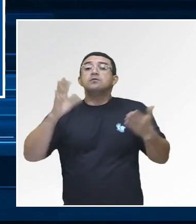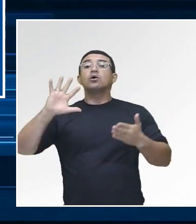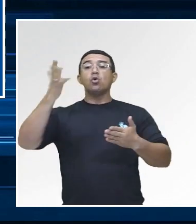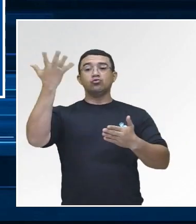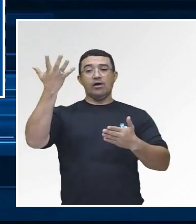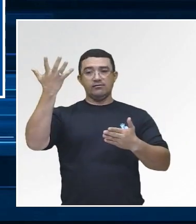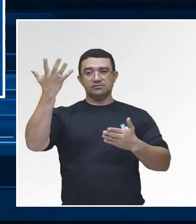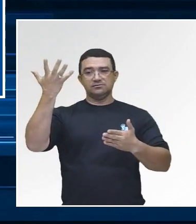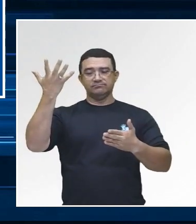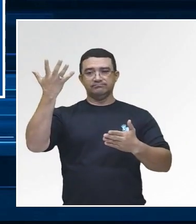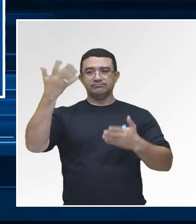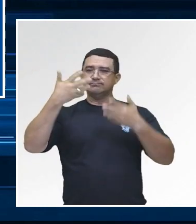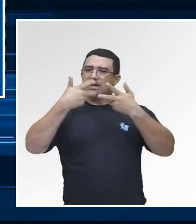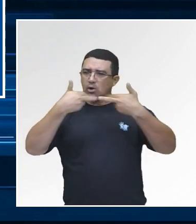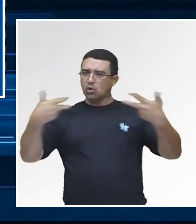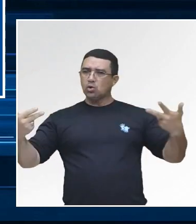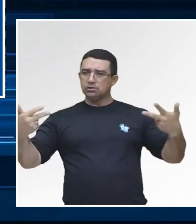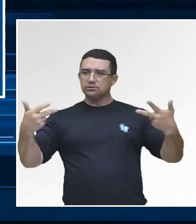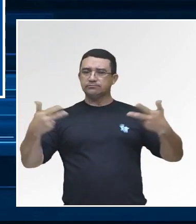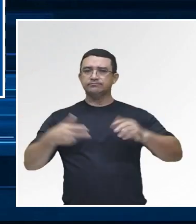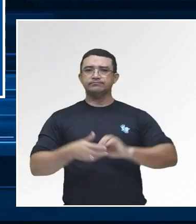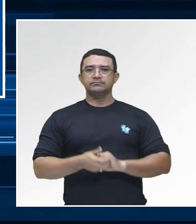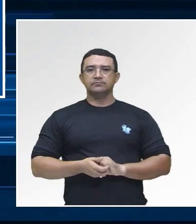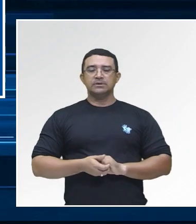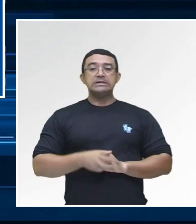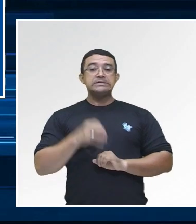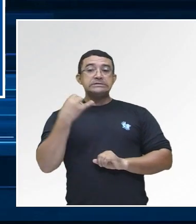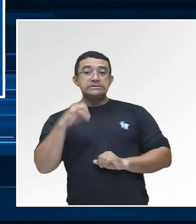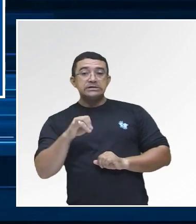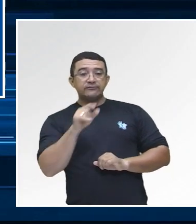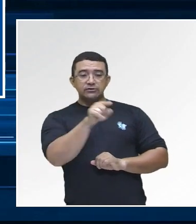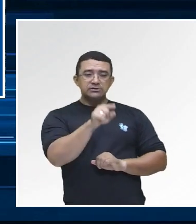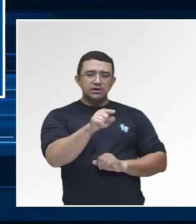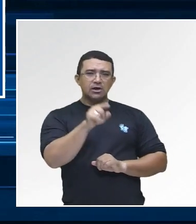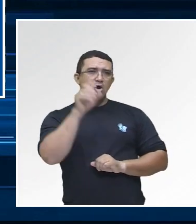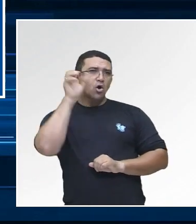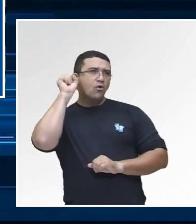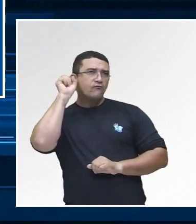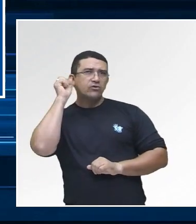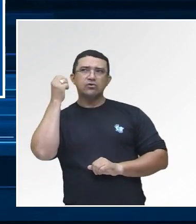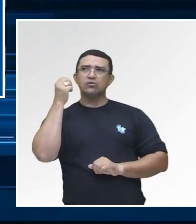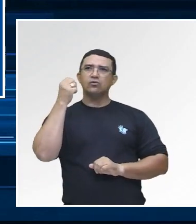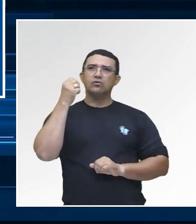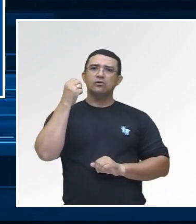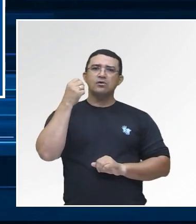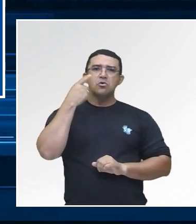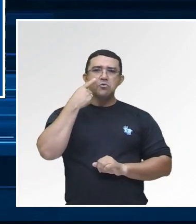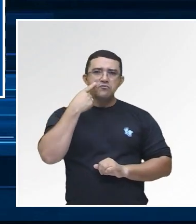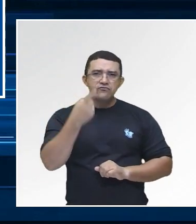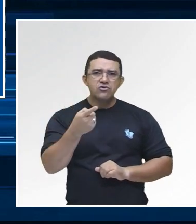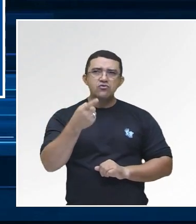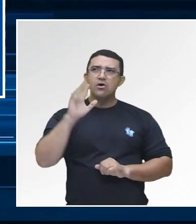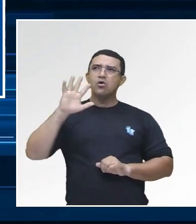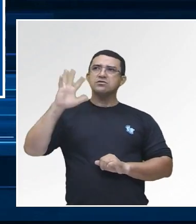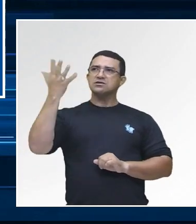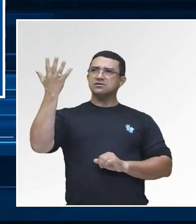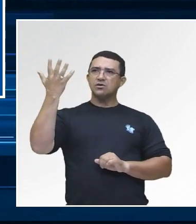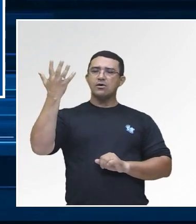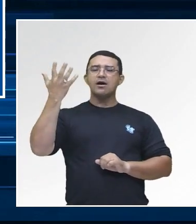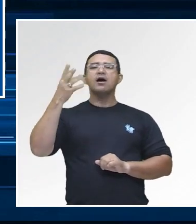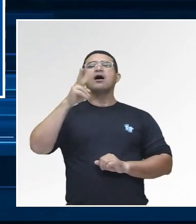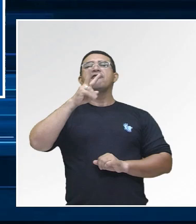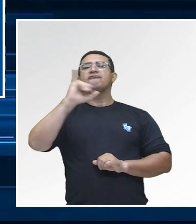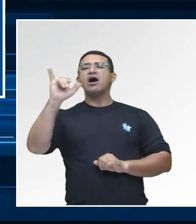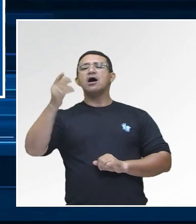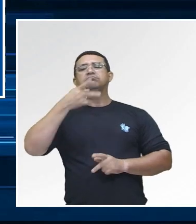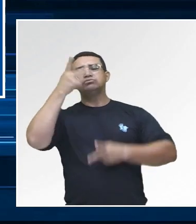você, né, ouviu alguma coisa acontecer e vai contar, quando